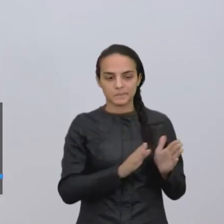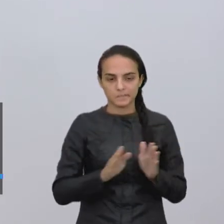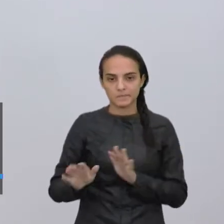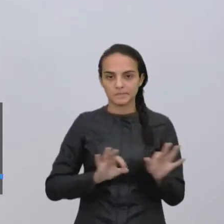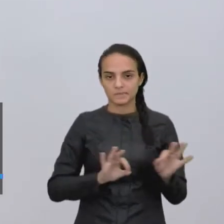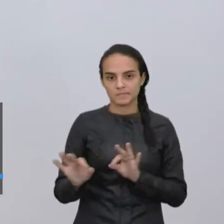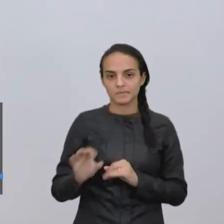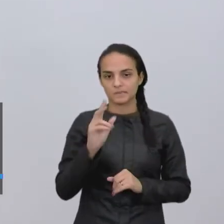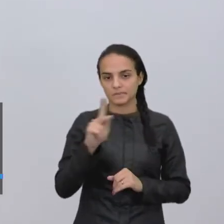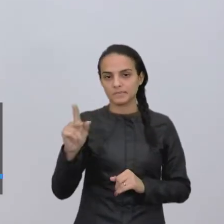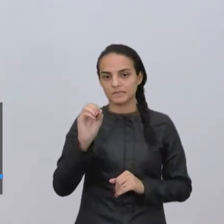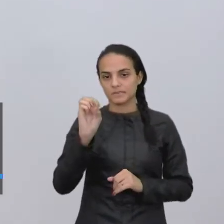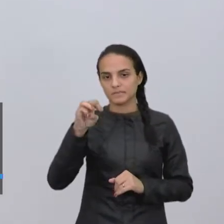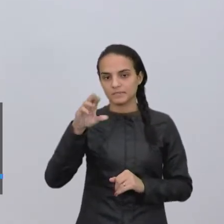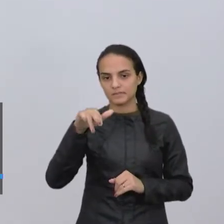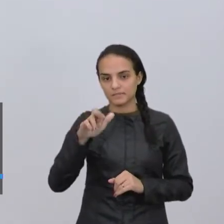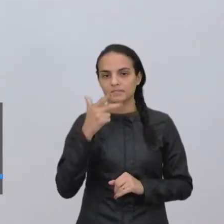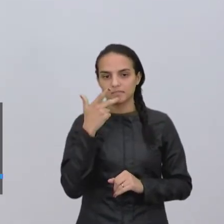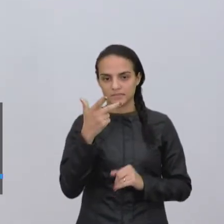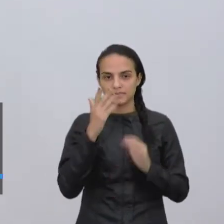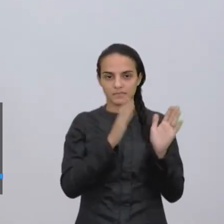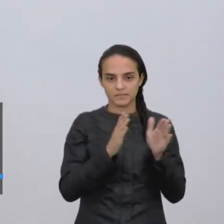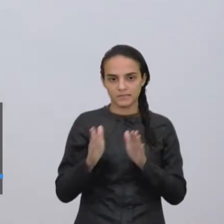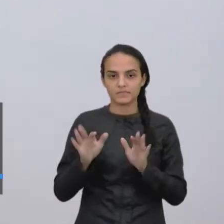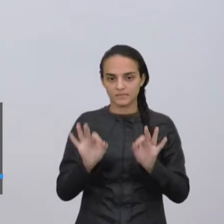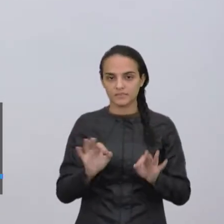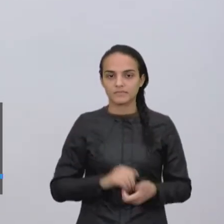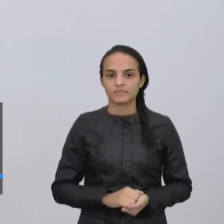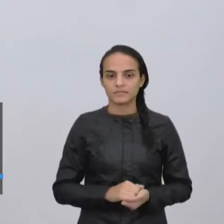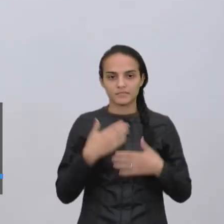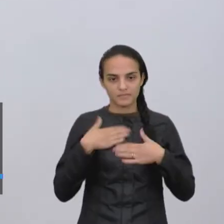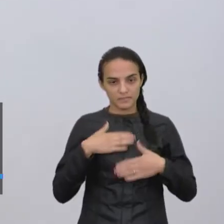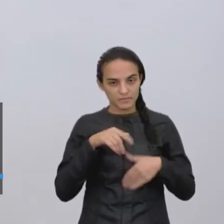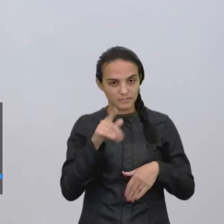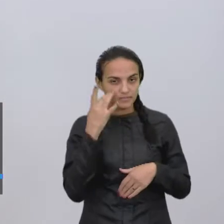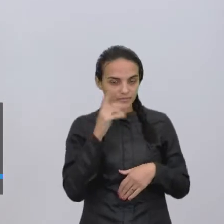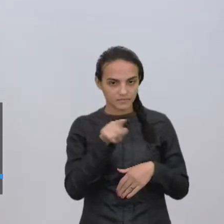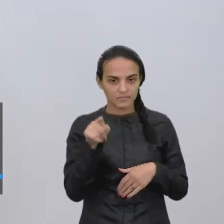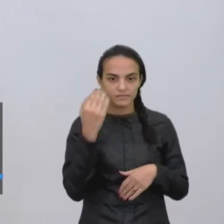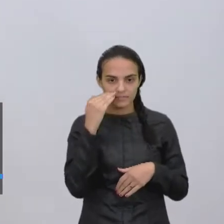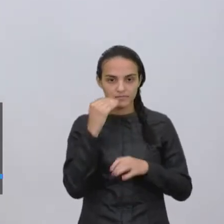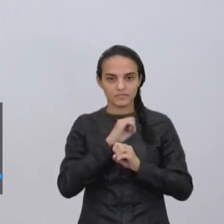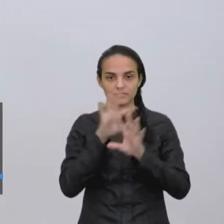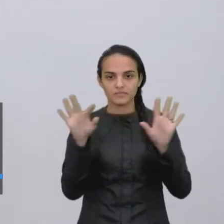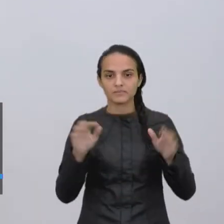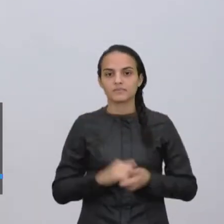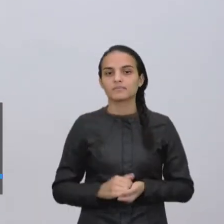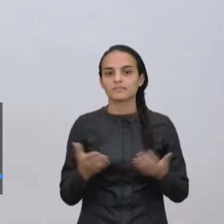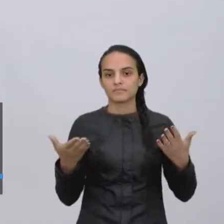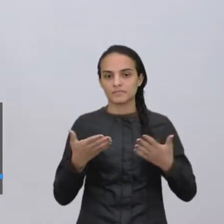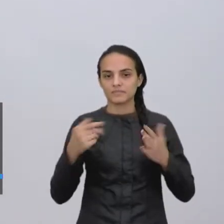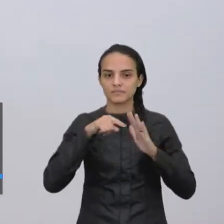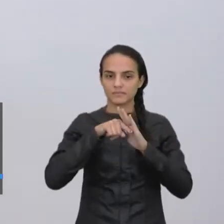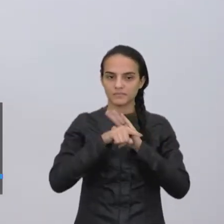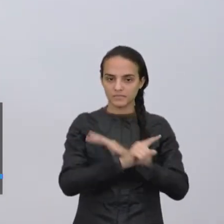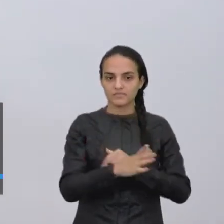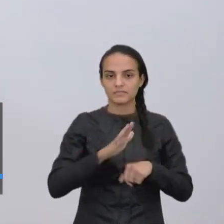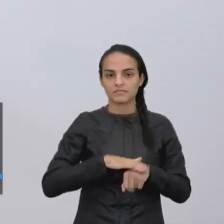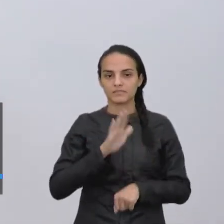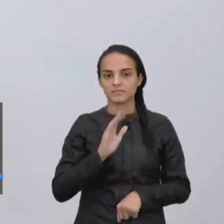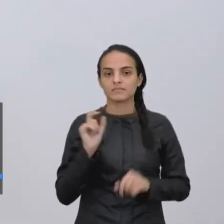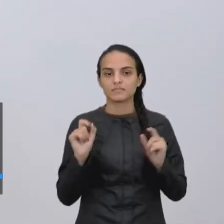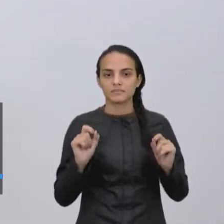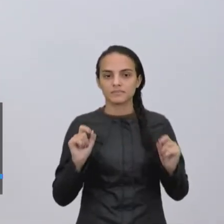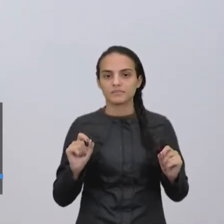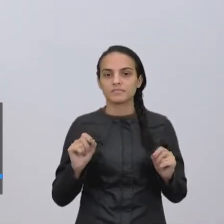professor Osmar já falou cada um dos passos. Até aqui tranquilo, acho que você já tá de boa, né? Agora a gente vai explorar um pouquinho